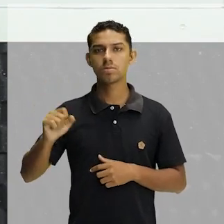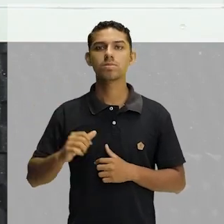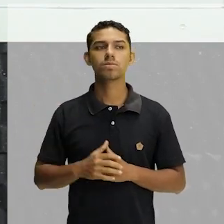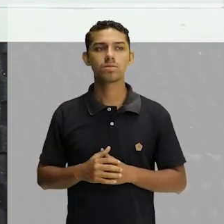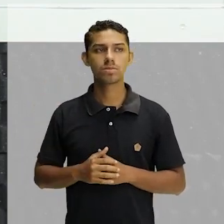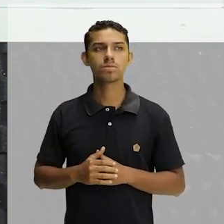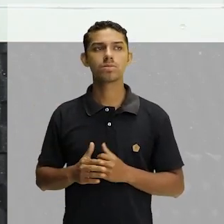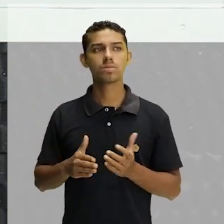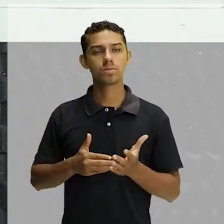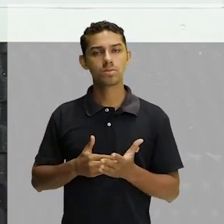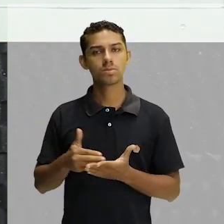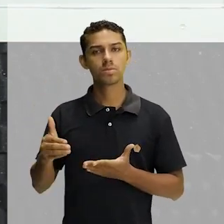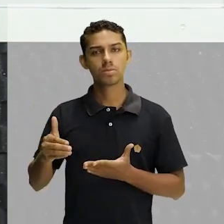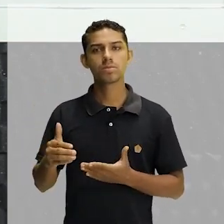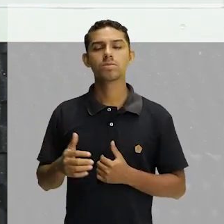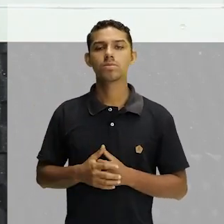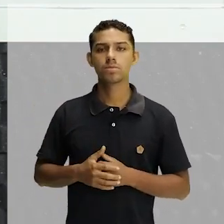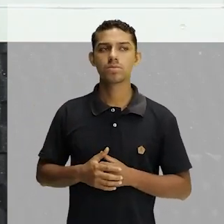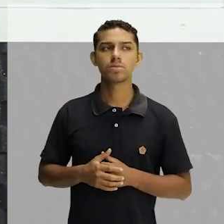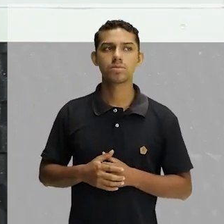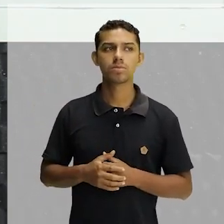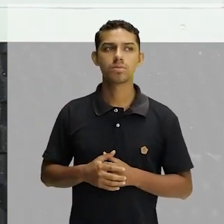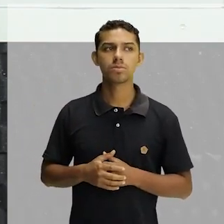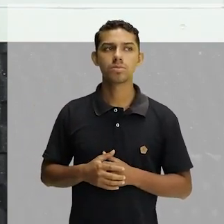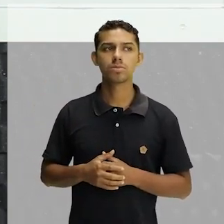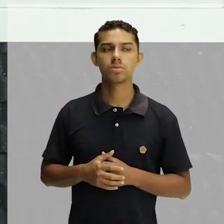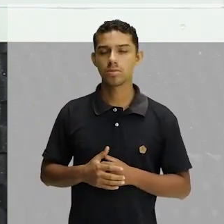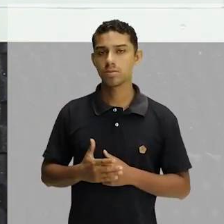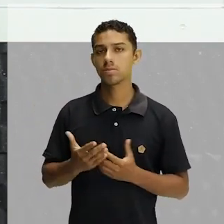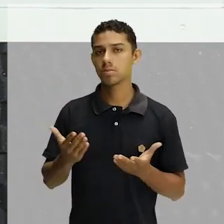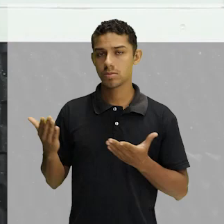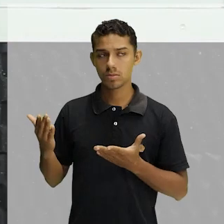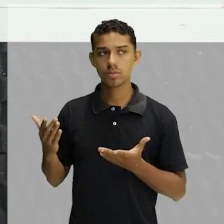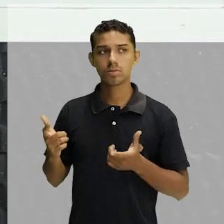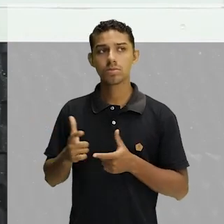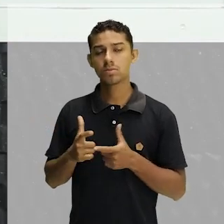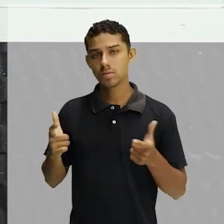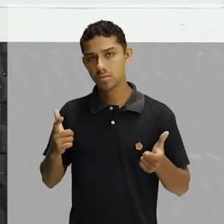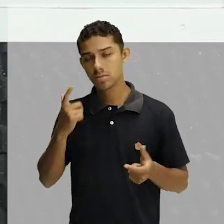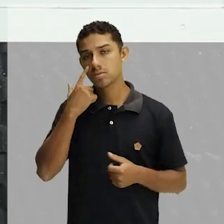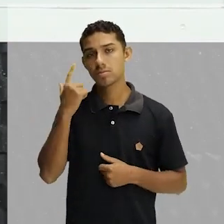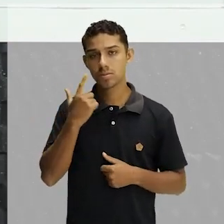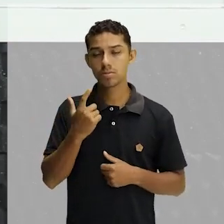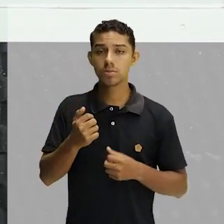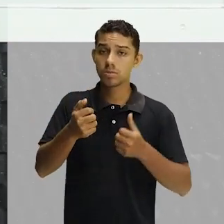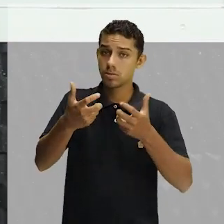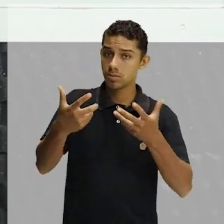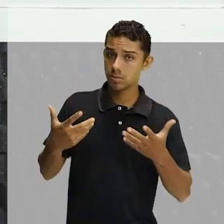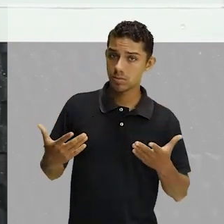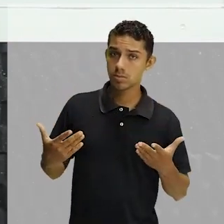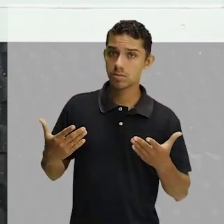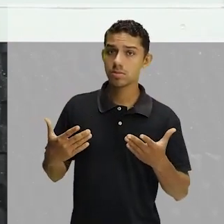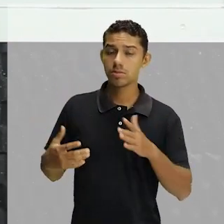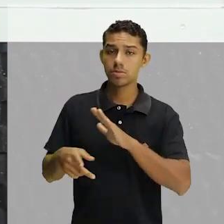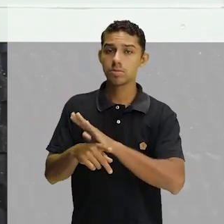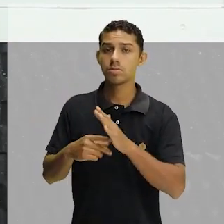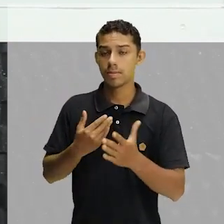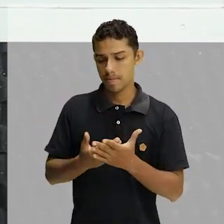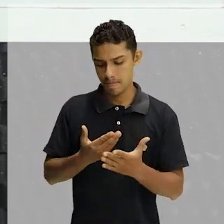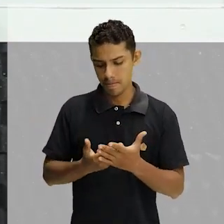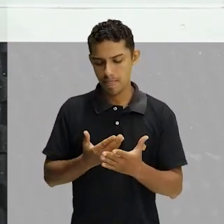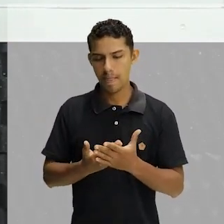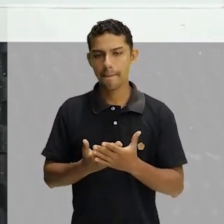Podemos começar com Thomas Hobbes, que é um dos grandes deflagradores do estudo